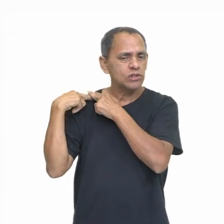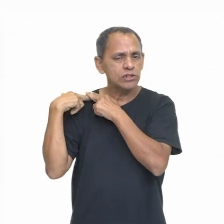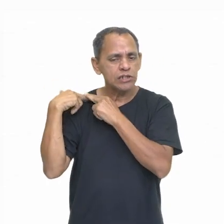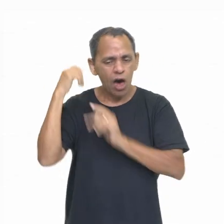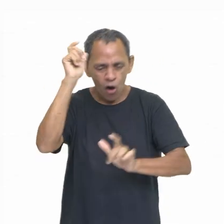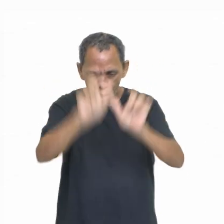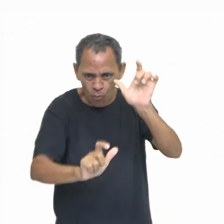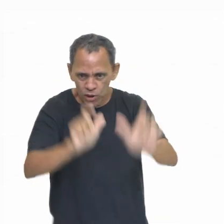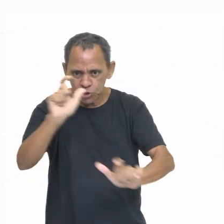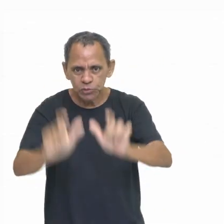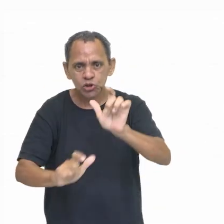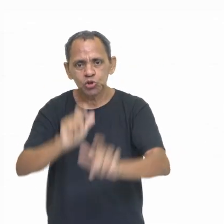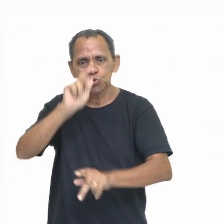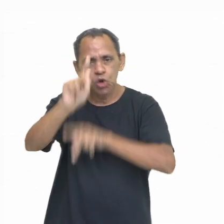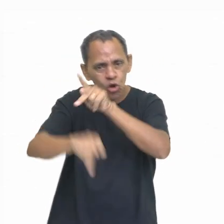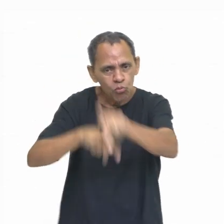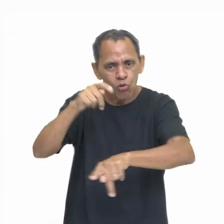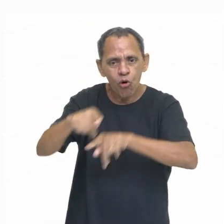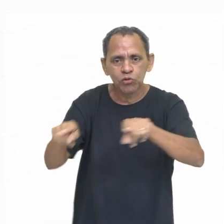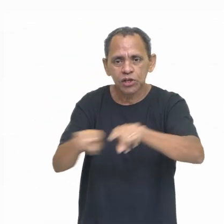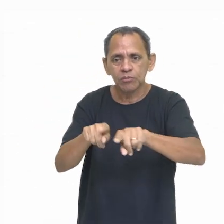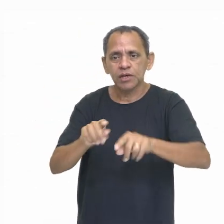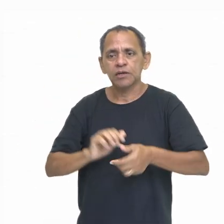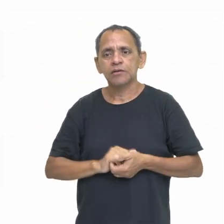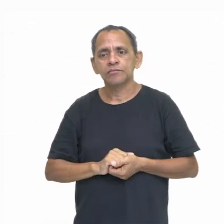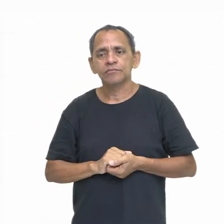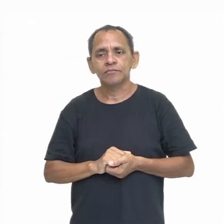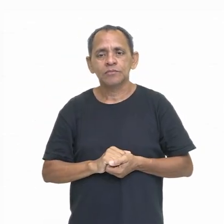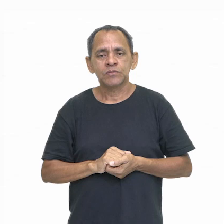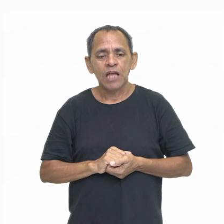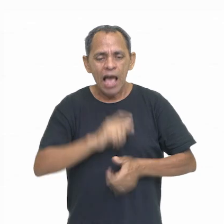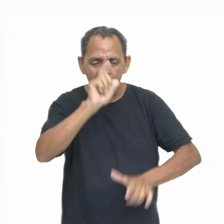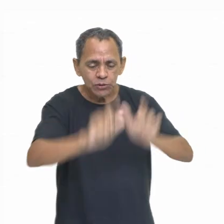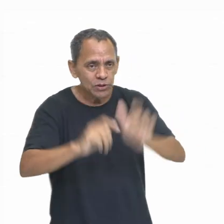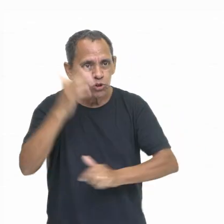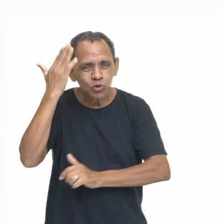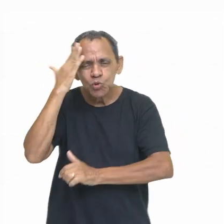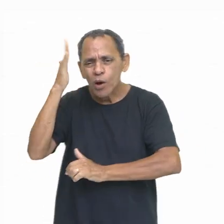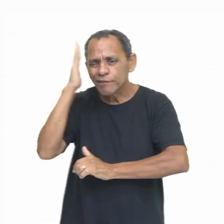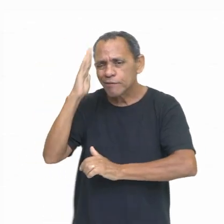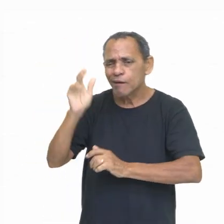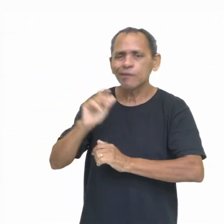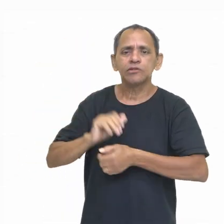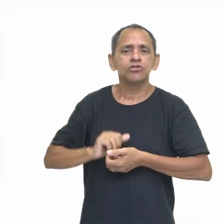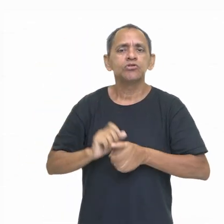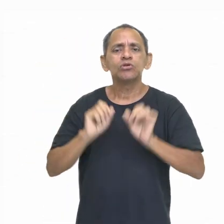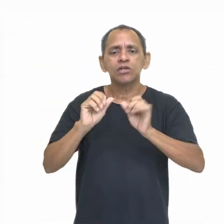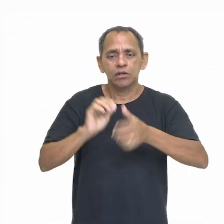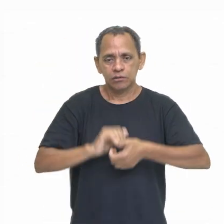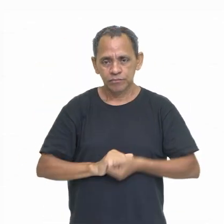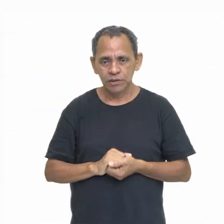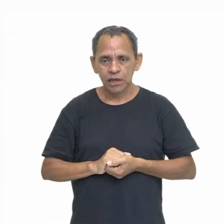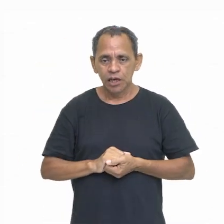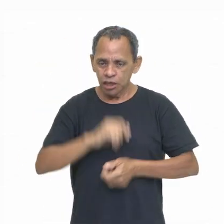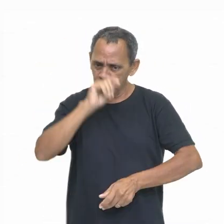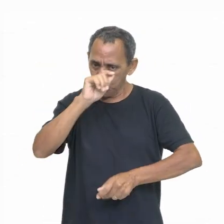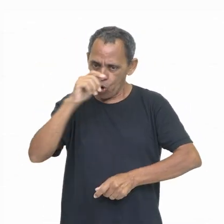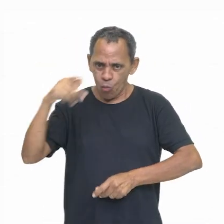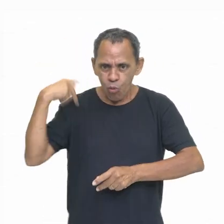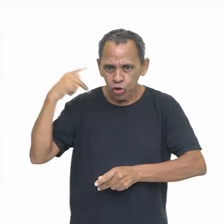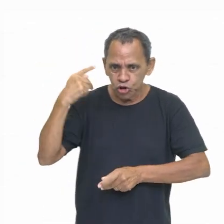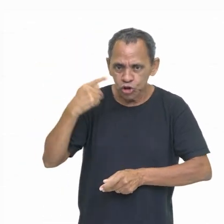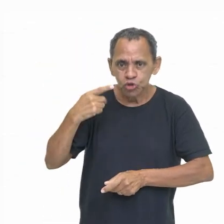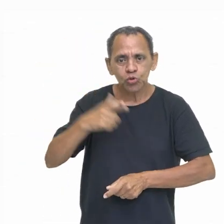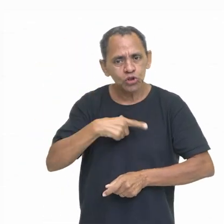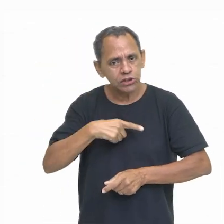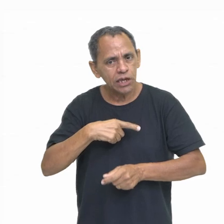para o povo. Quando se for entendido isso, que o político é na verdade um servidor do povo, essas